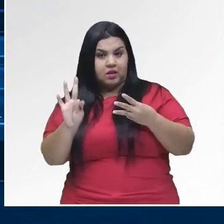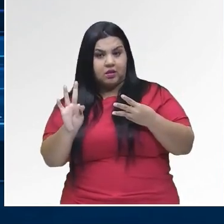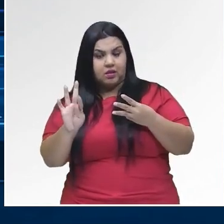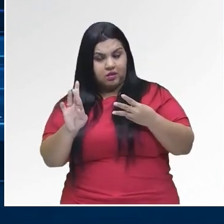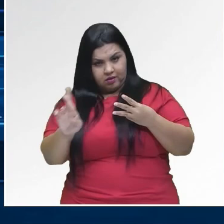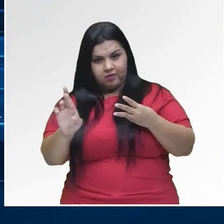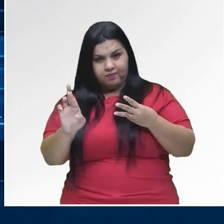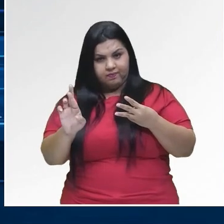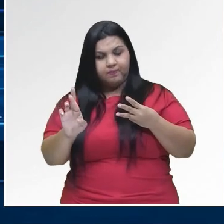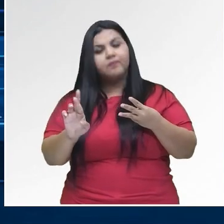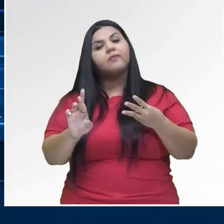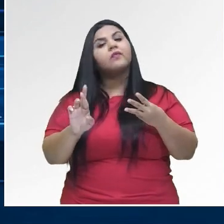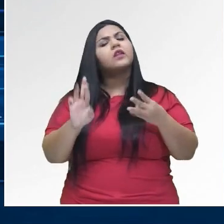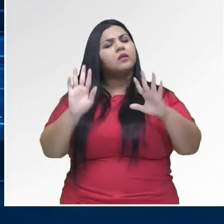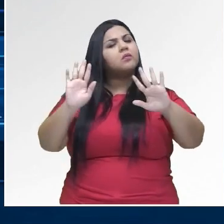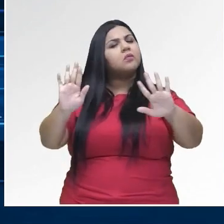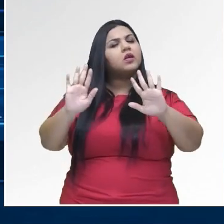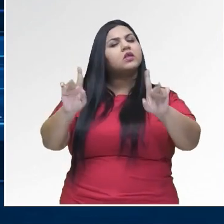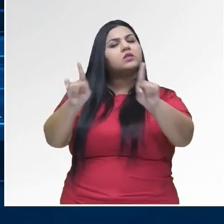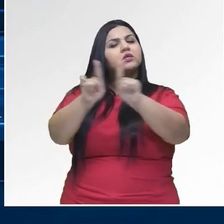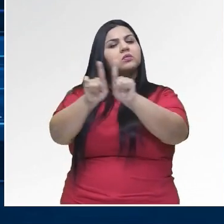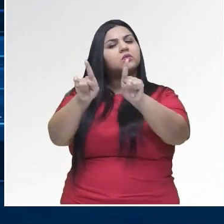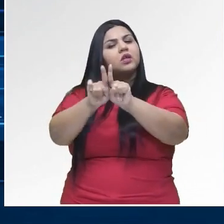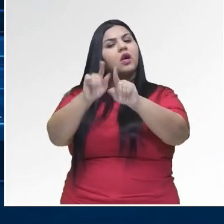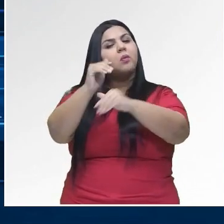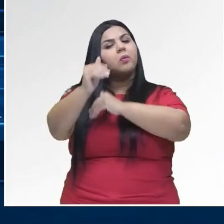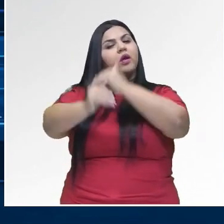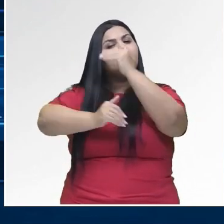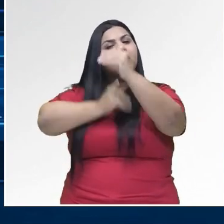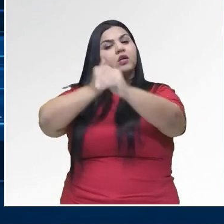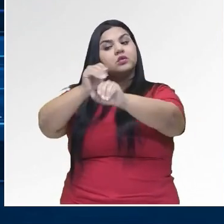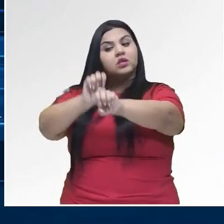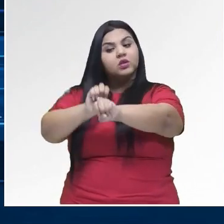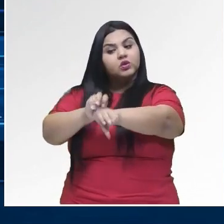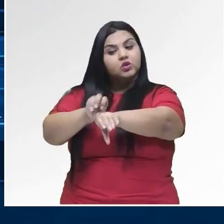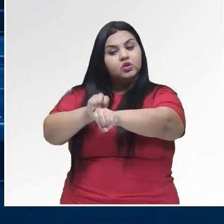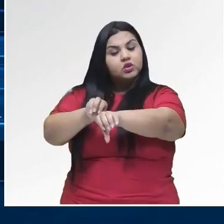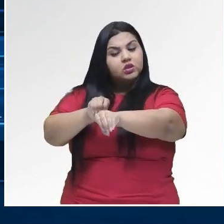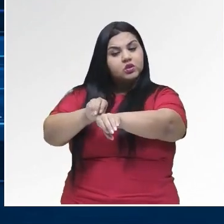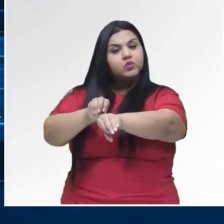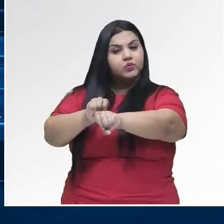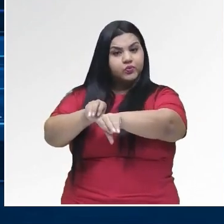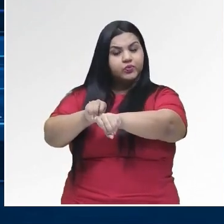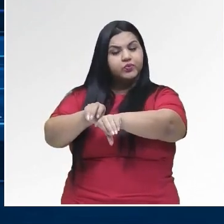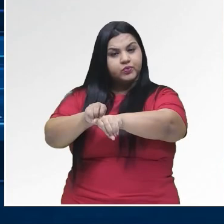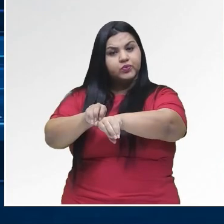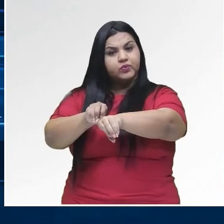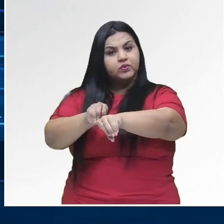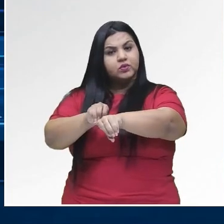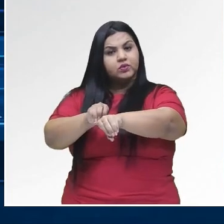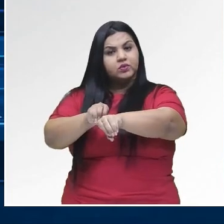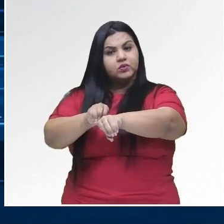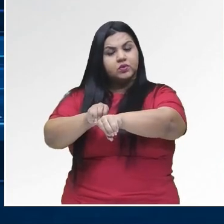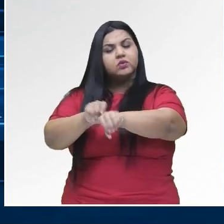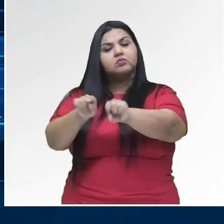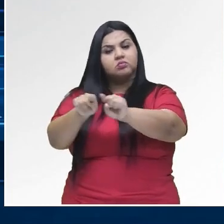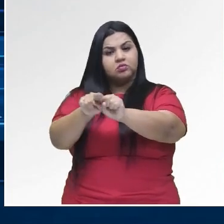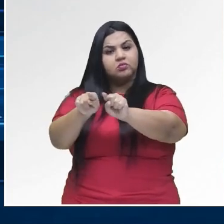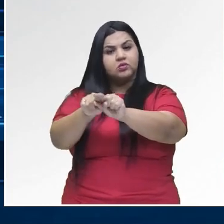nosso caráter. É claro que isso também é um processo educacional, é um processo educativo, né?